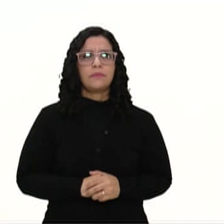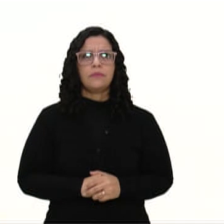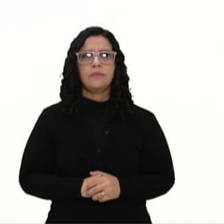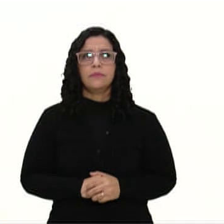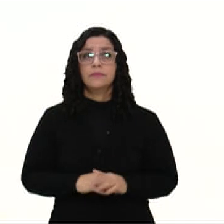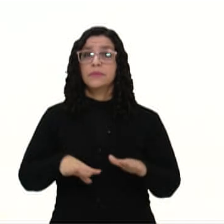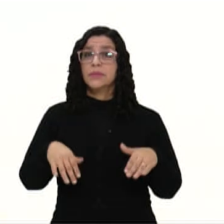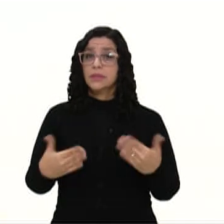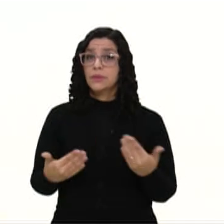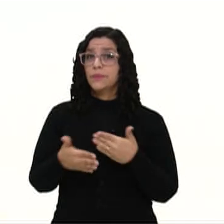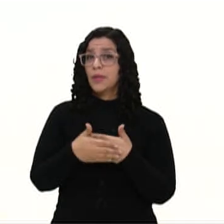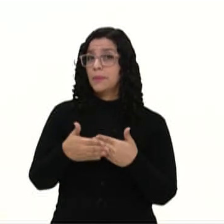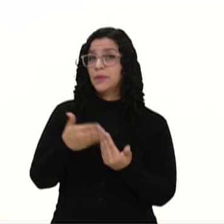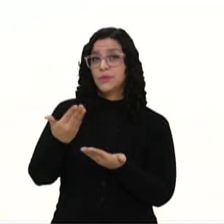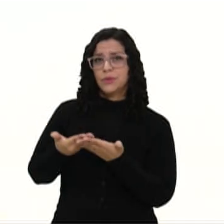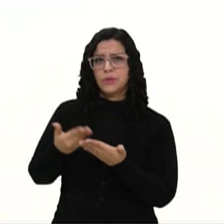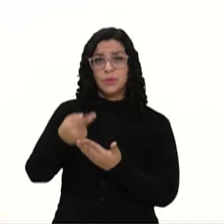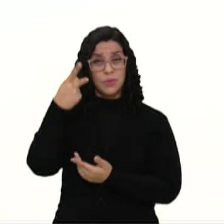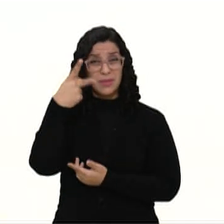Querido estudante,